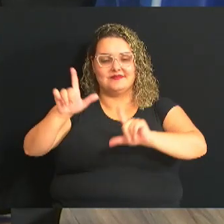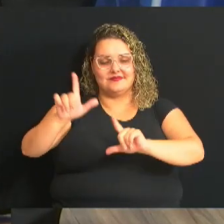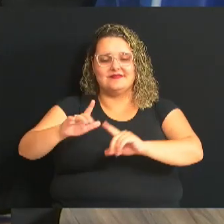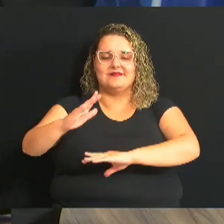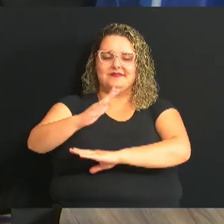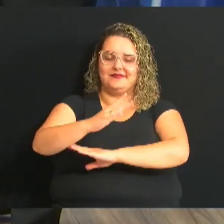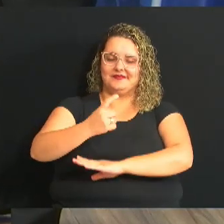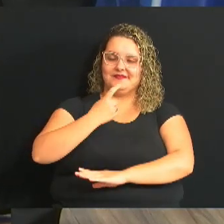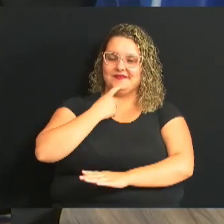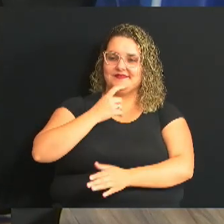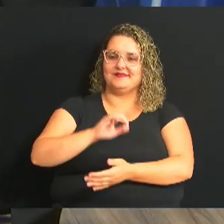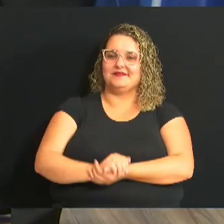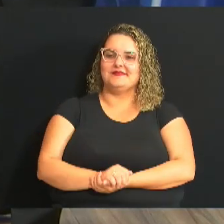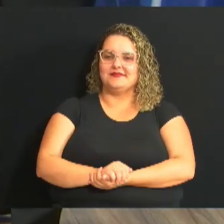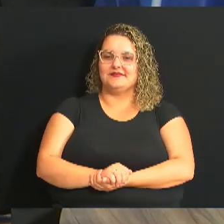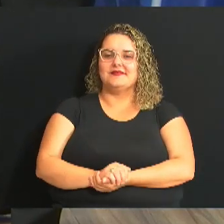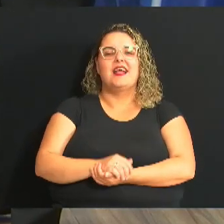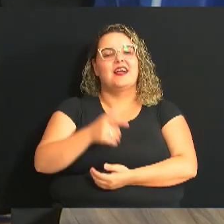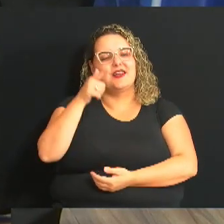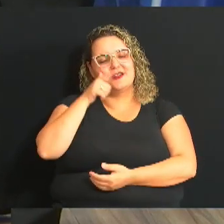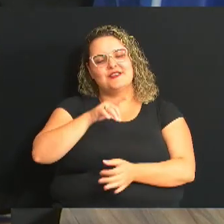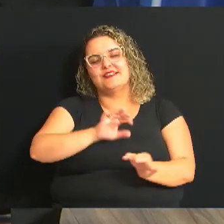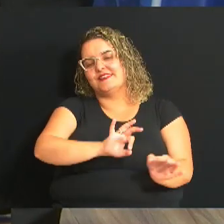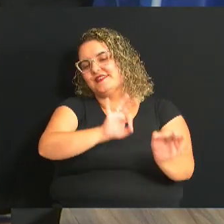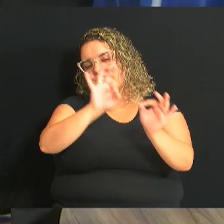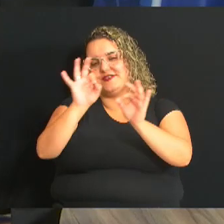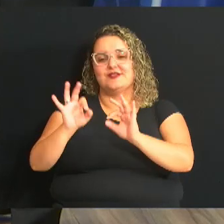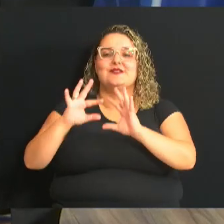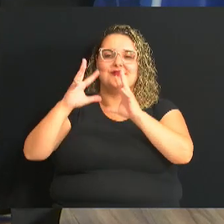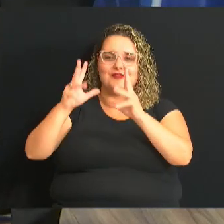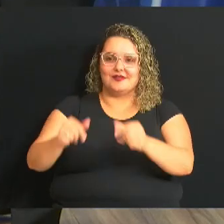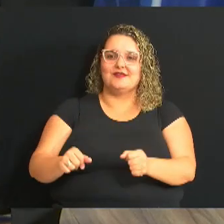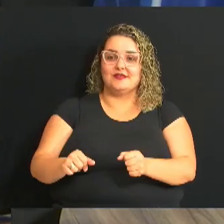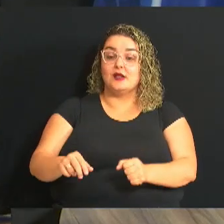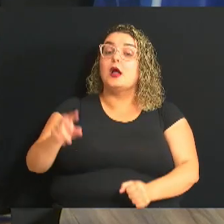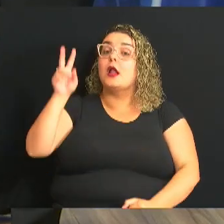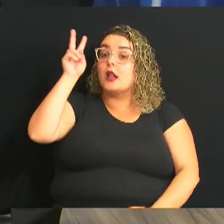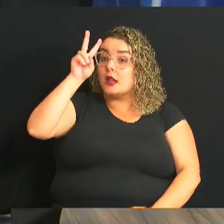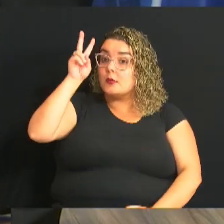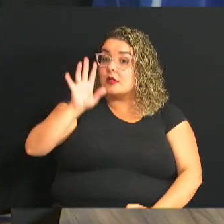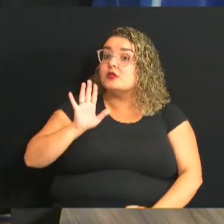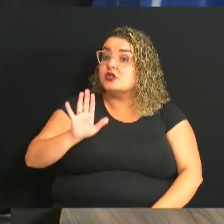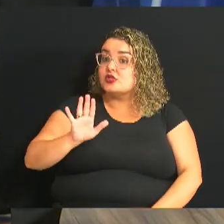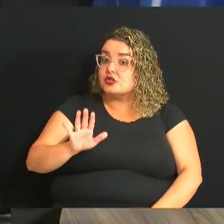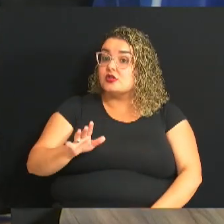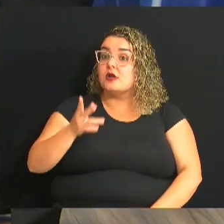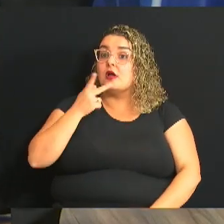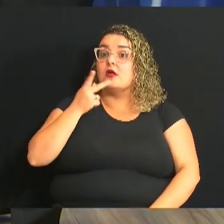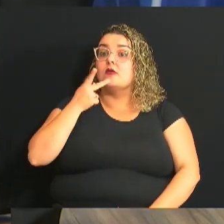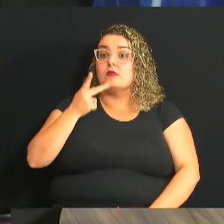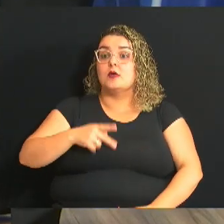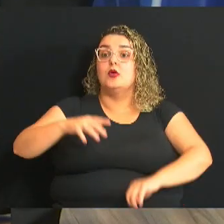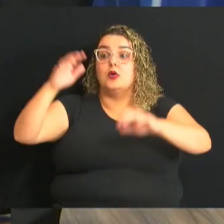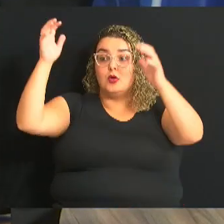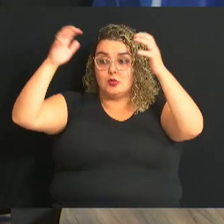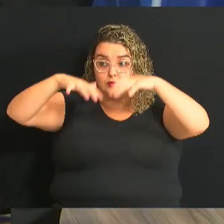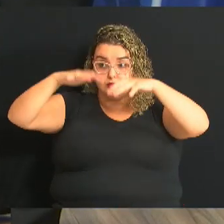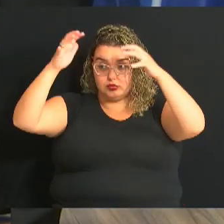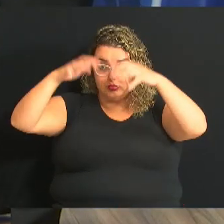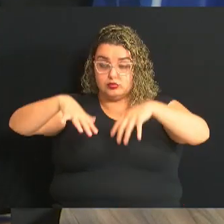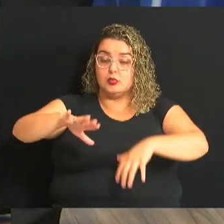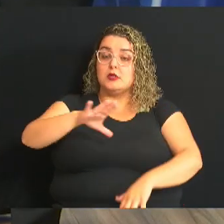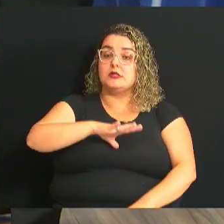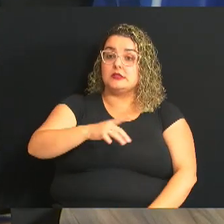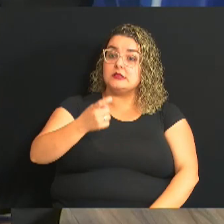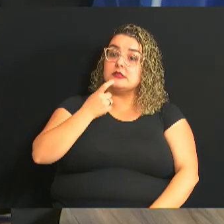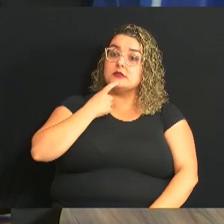youtube.com/TV Câmara Campinas e você consegue assistir na íntegra. Lembrando, daqui a pouco nós vamos falar sobre a chuva que atingiu a cidade de